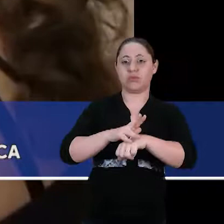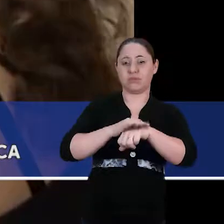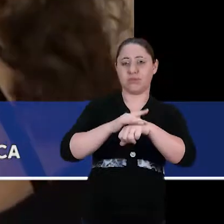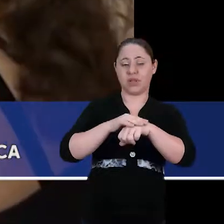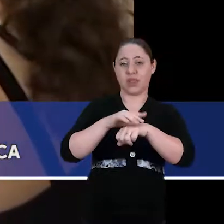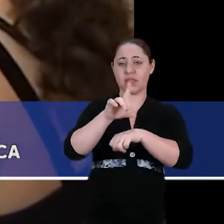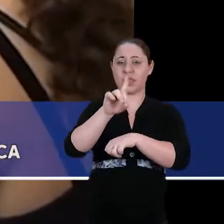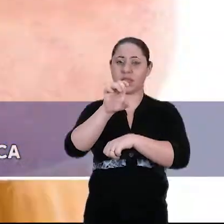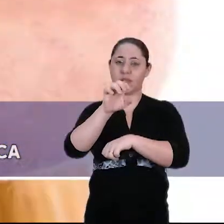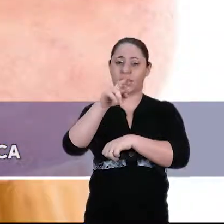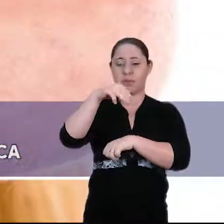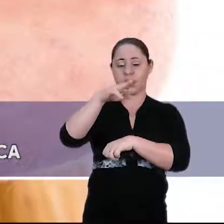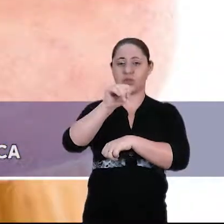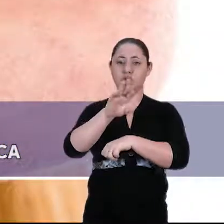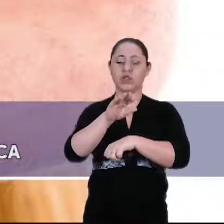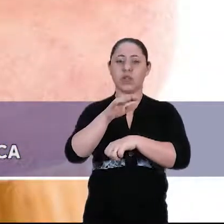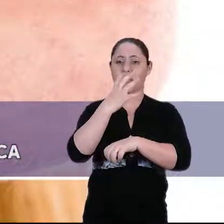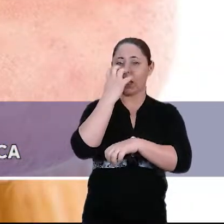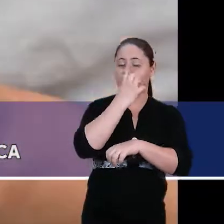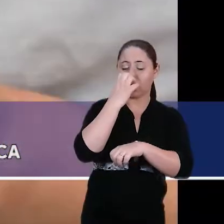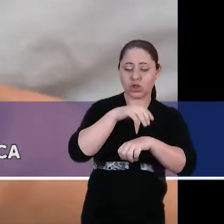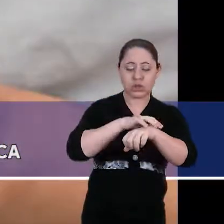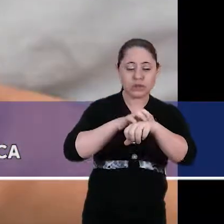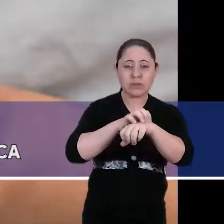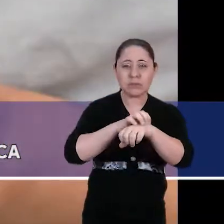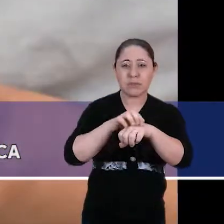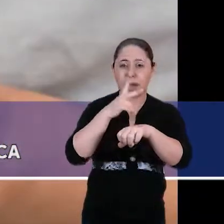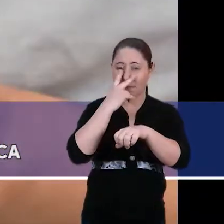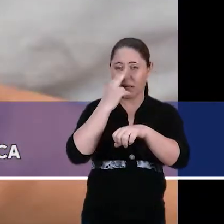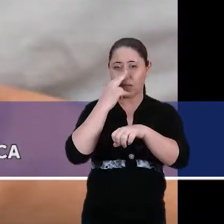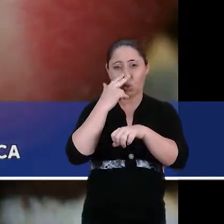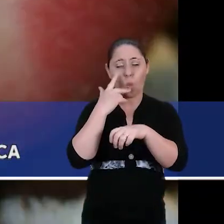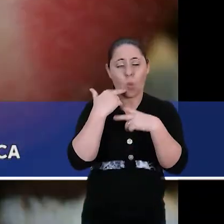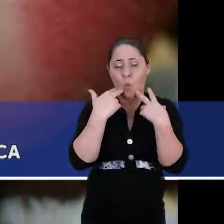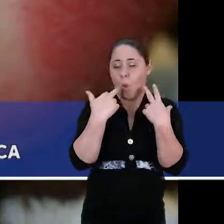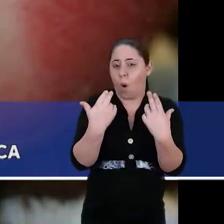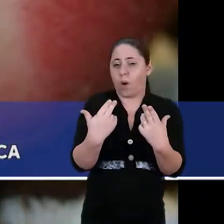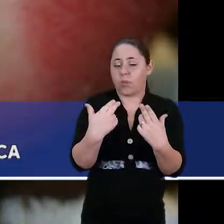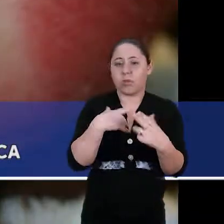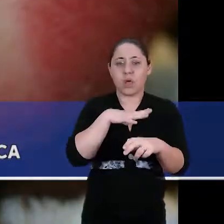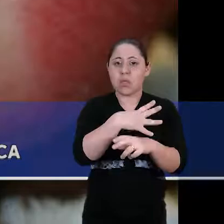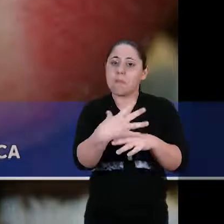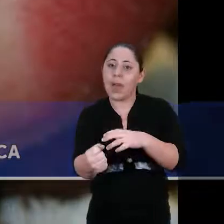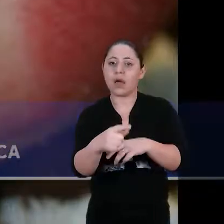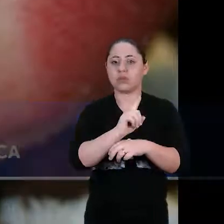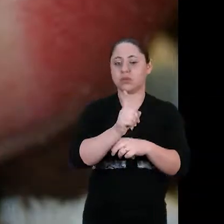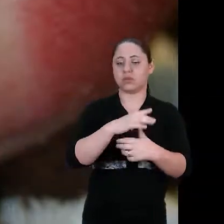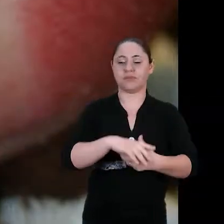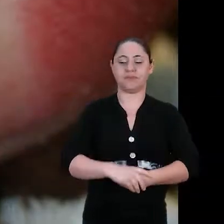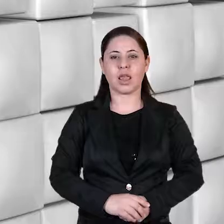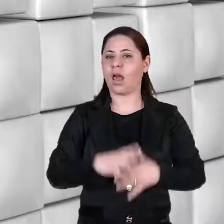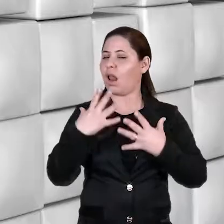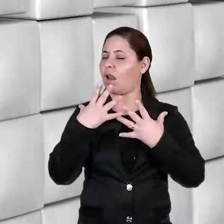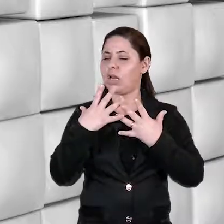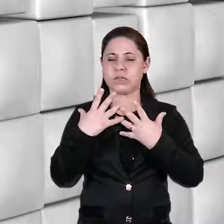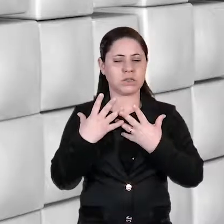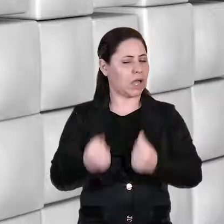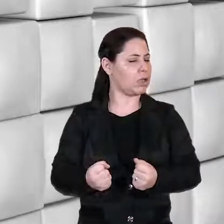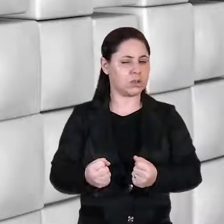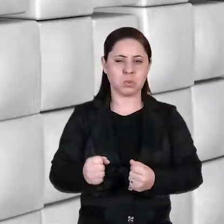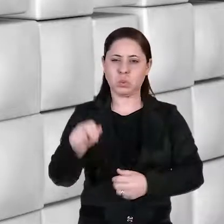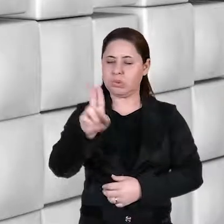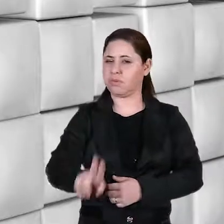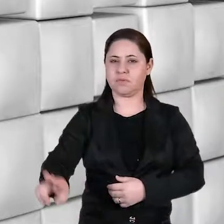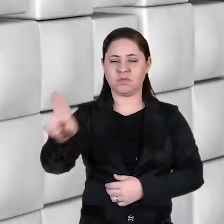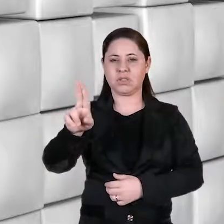torno da dermatite, que é um tipo de alergia da pele extremamente comum e não é contagiosa. Negado pela